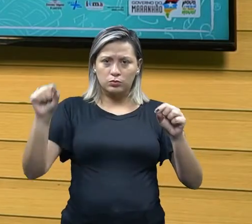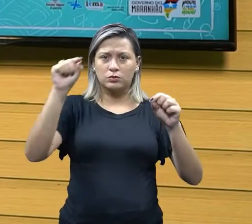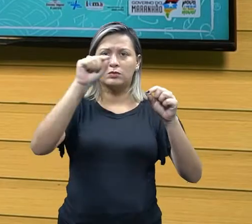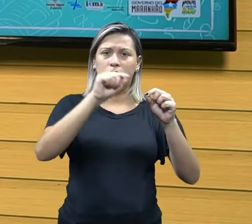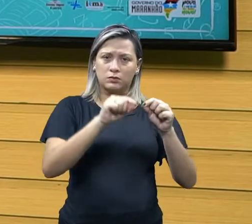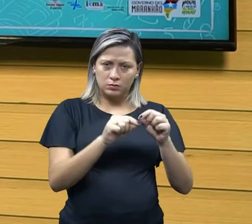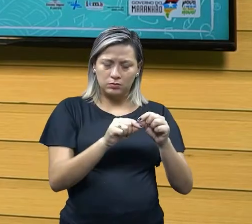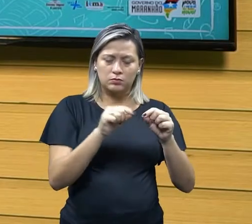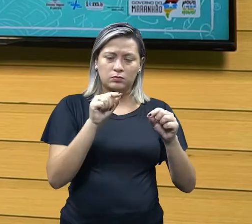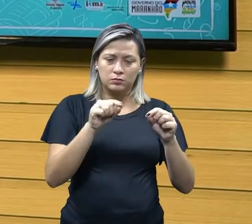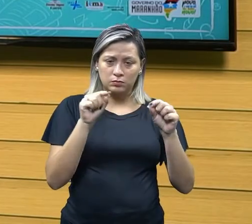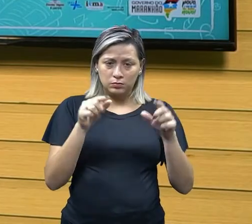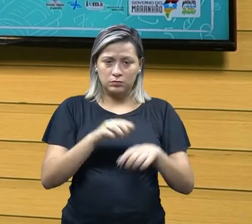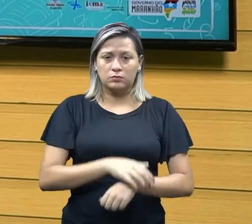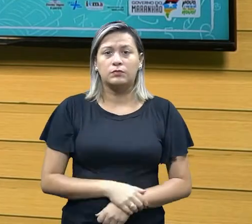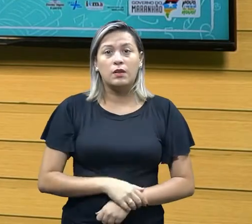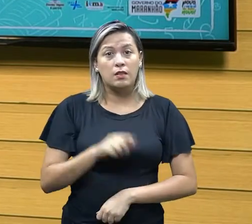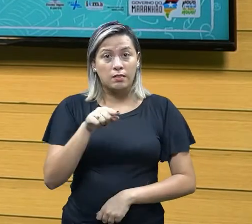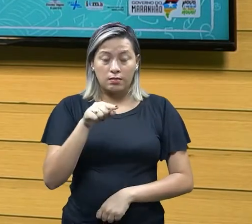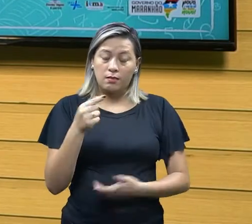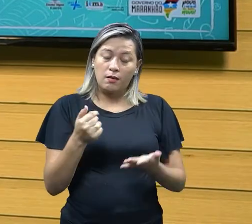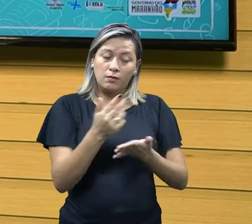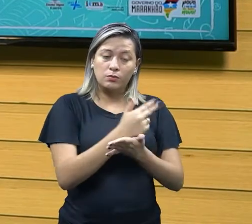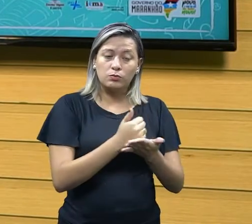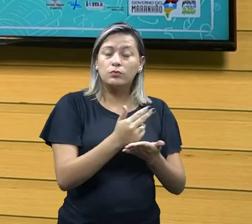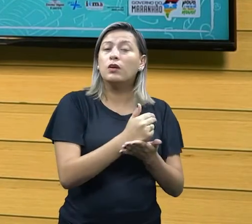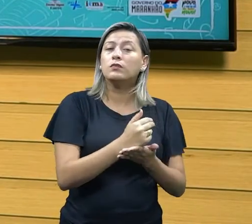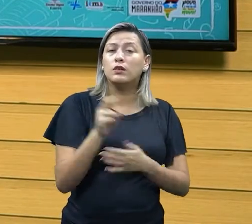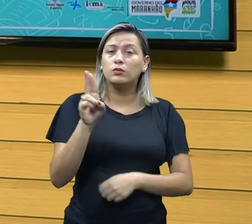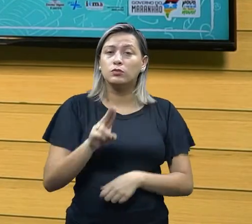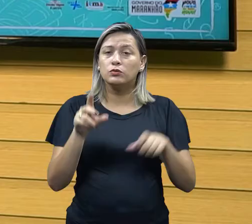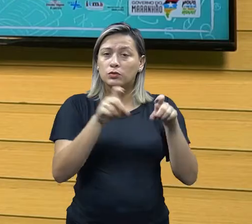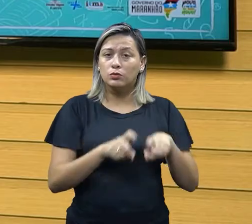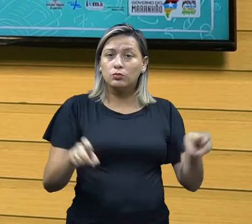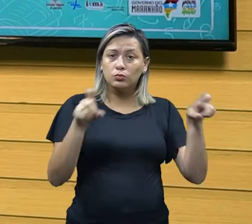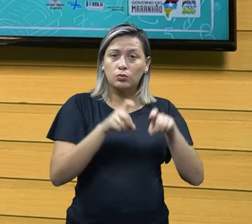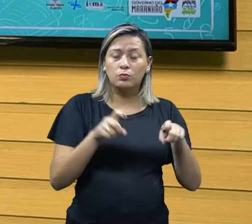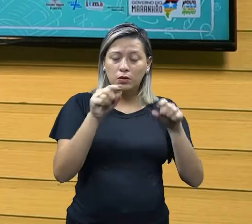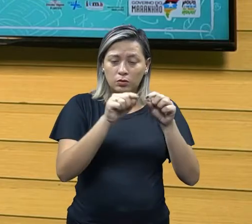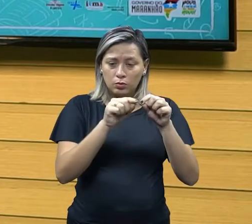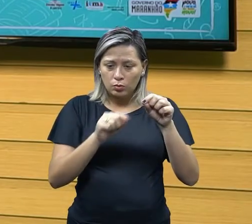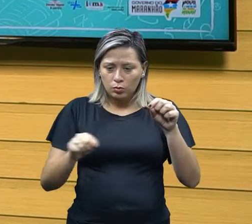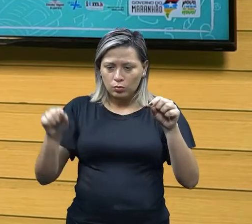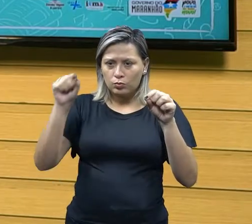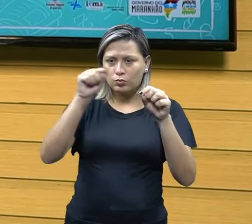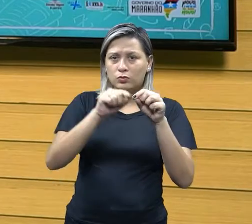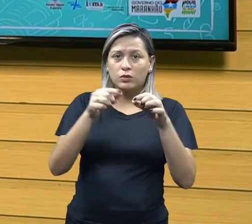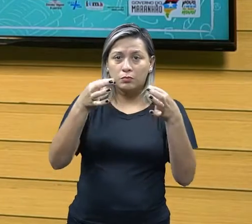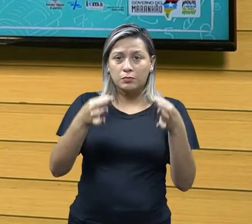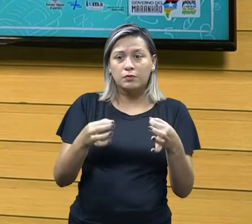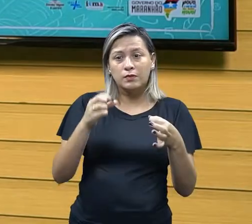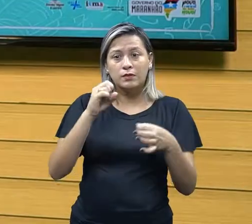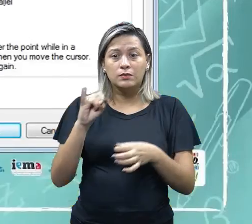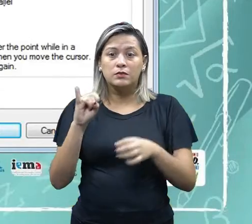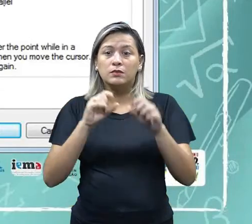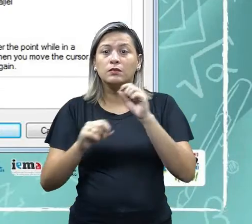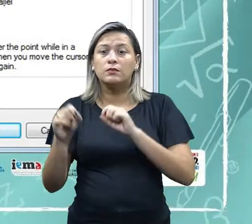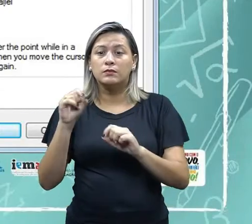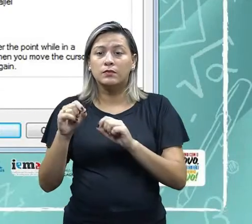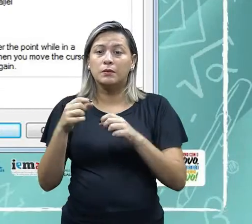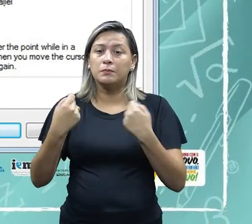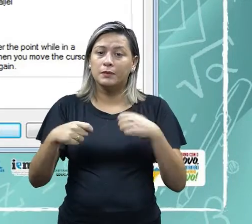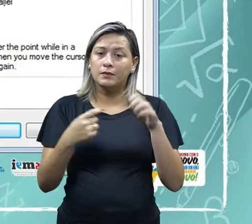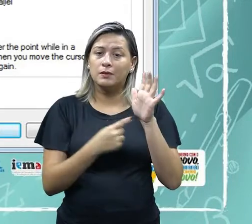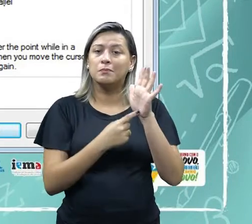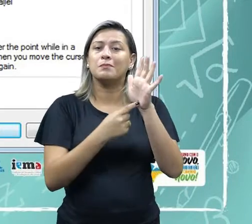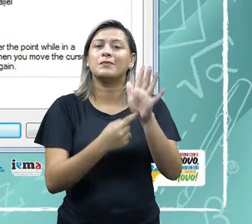centro, no AutoCAD só vai ser o centro exato se aparecer daquele jeito ali, ó. Tem